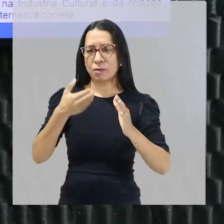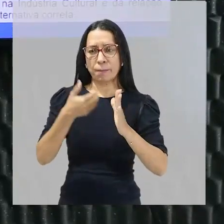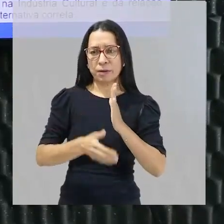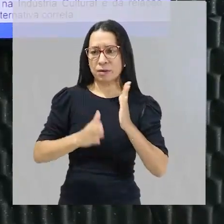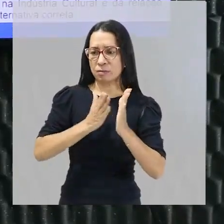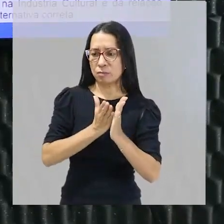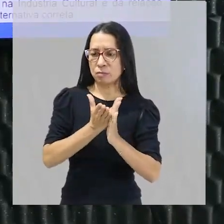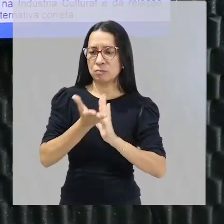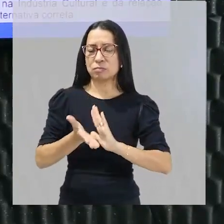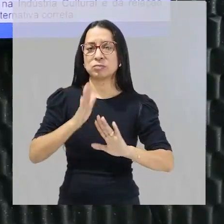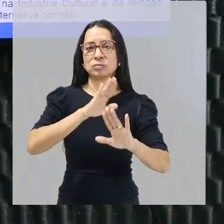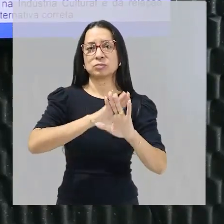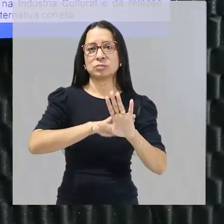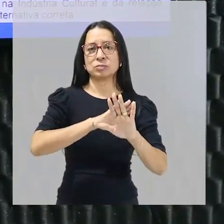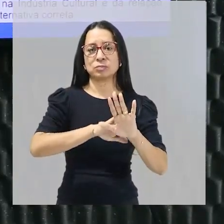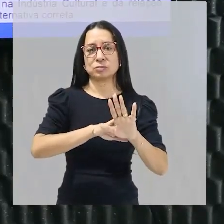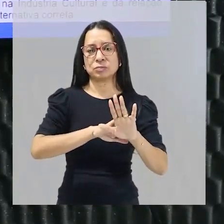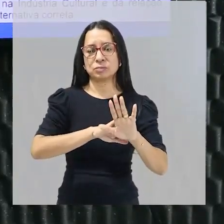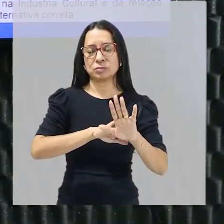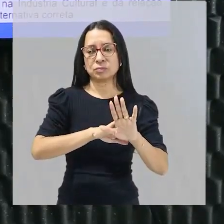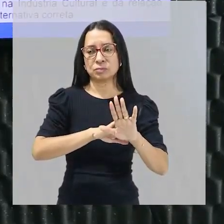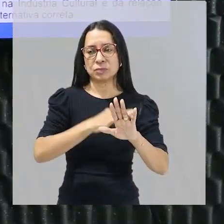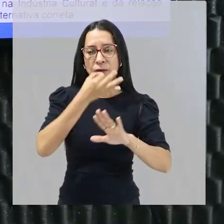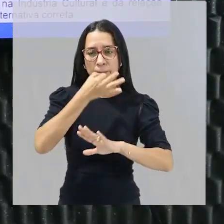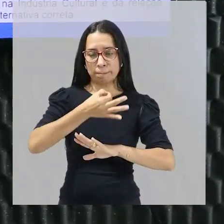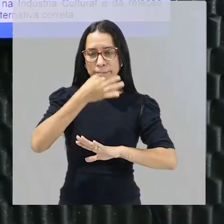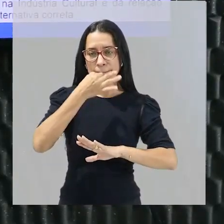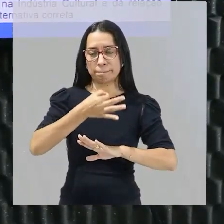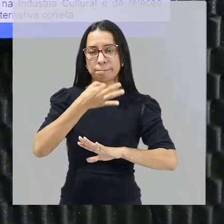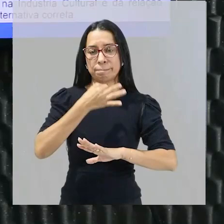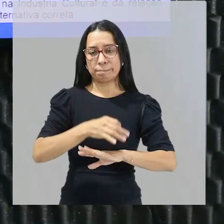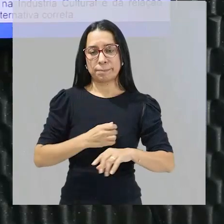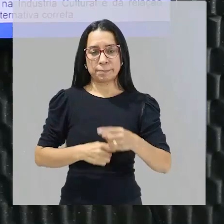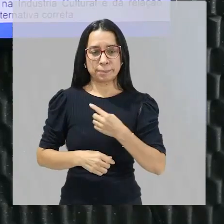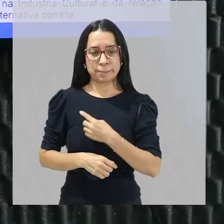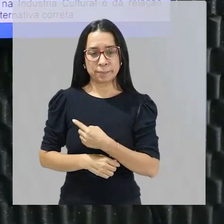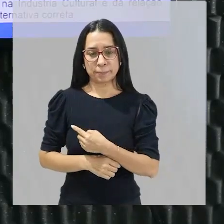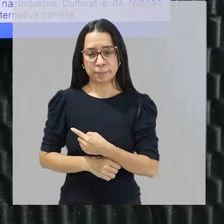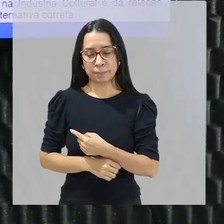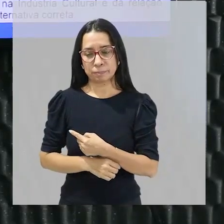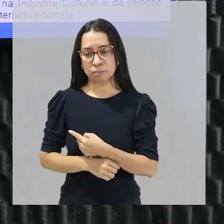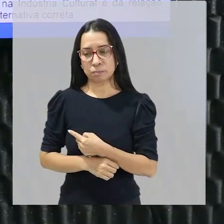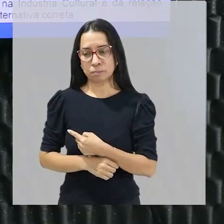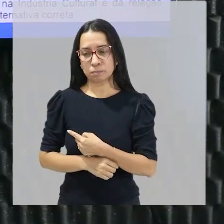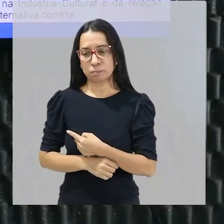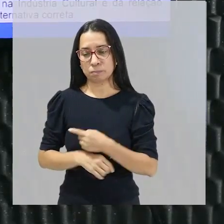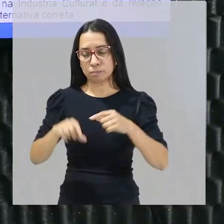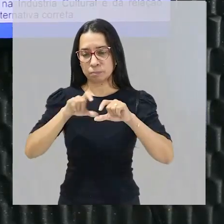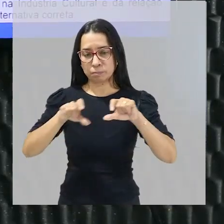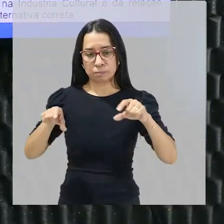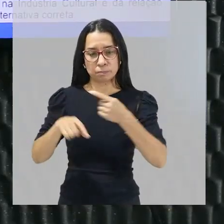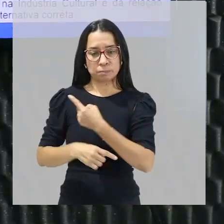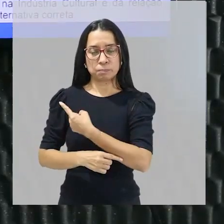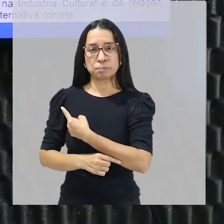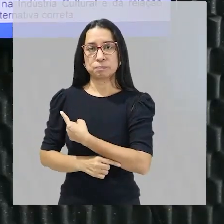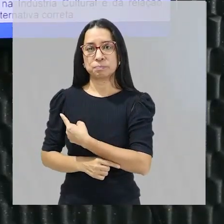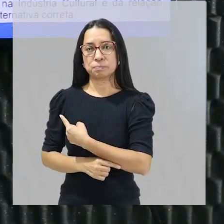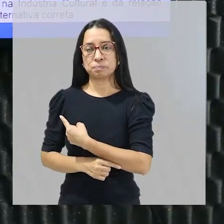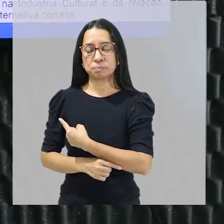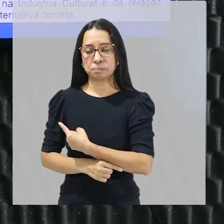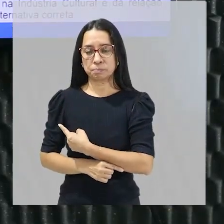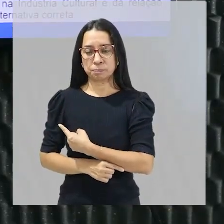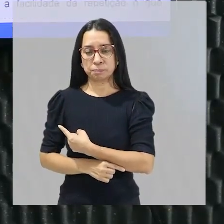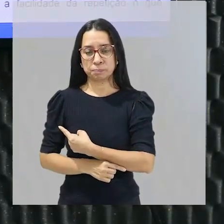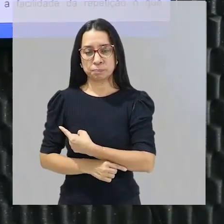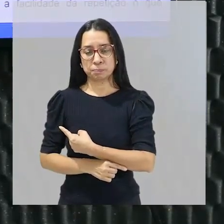crítico. A respeito do tema da regressão da audição da indústria cultural e da relação entre arte e sociedade em